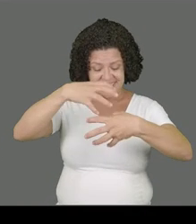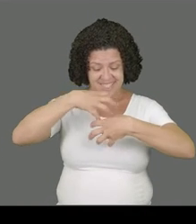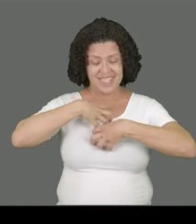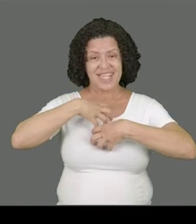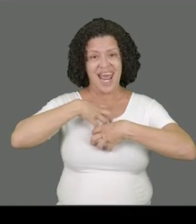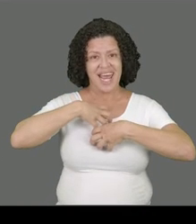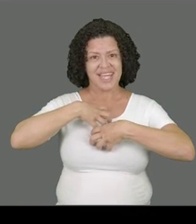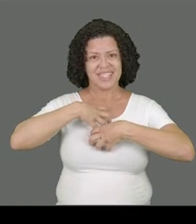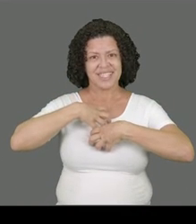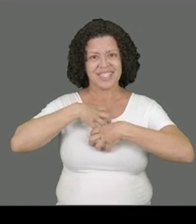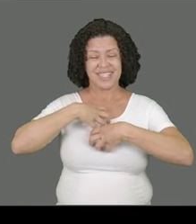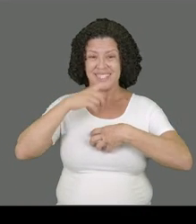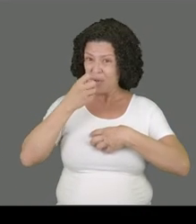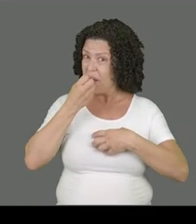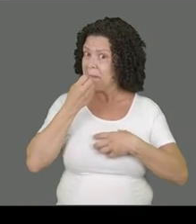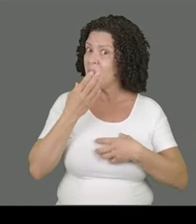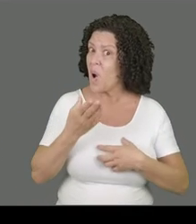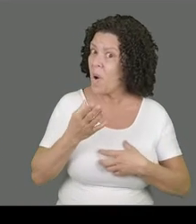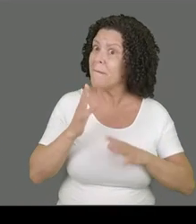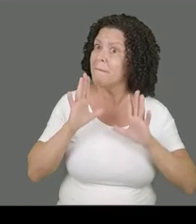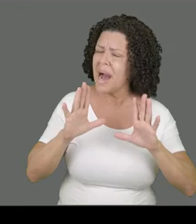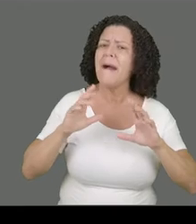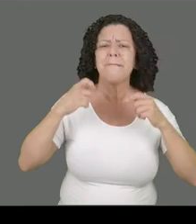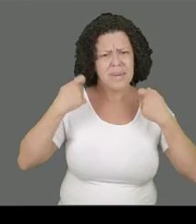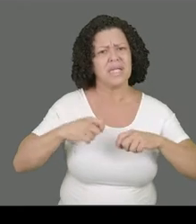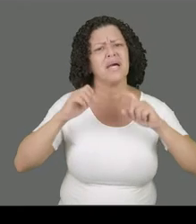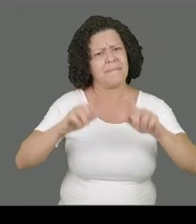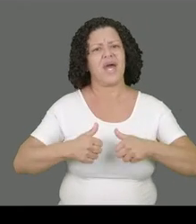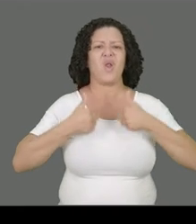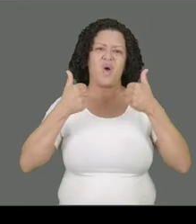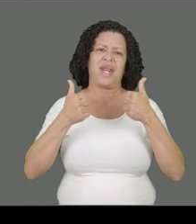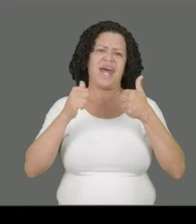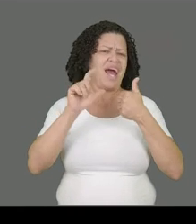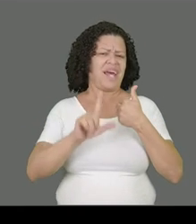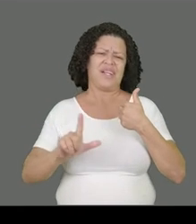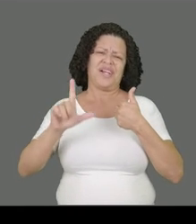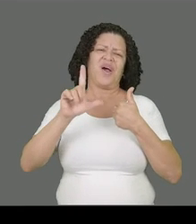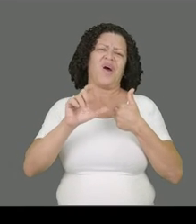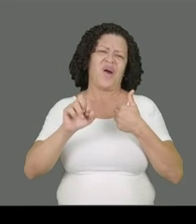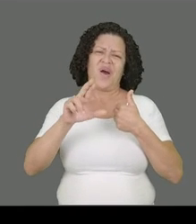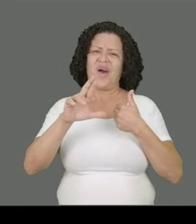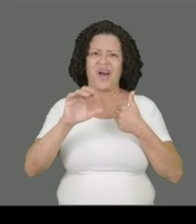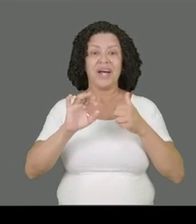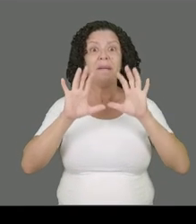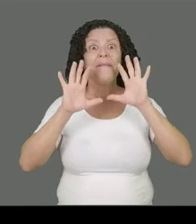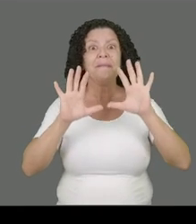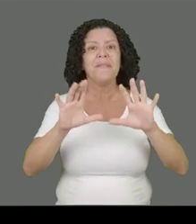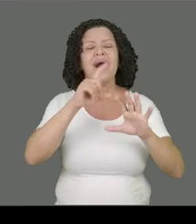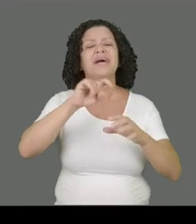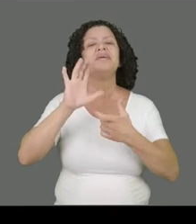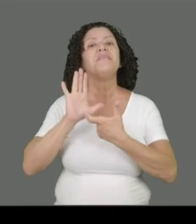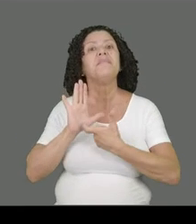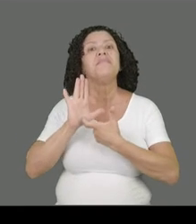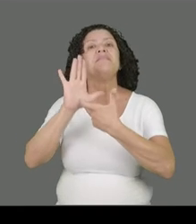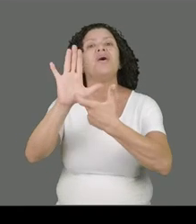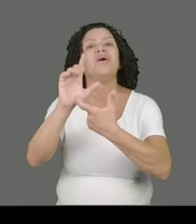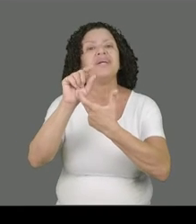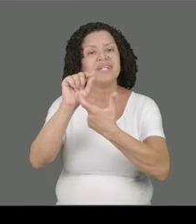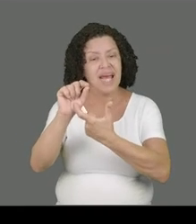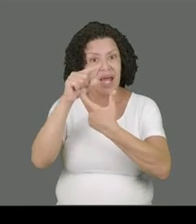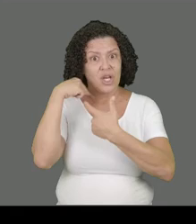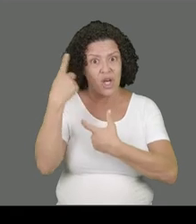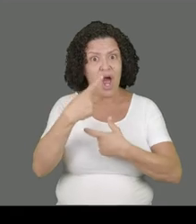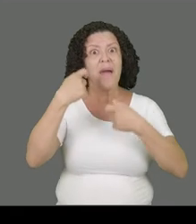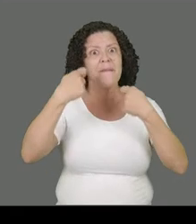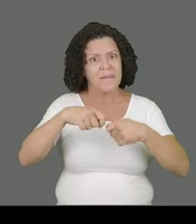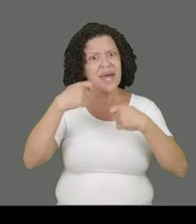nós trazemos dentro de nós que ainda não é tão bom, mas que necessita melhorar. Então, eles nos